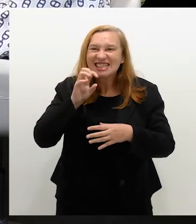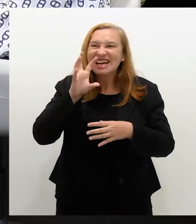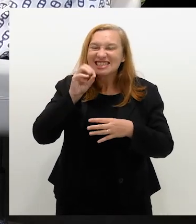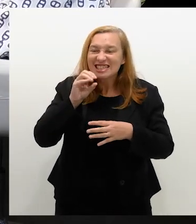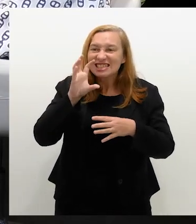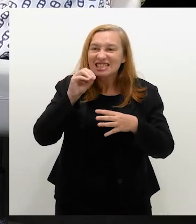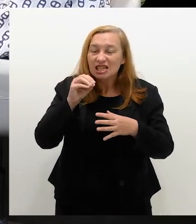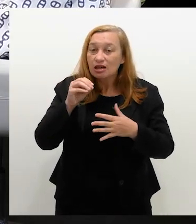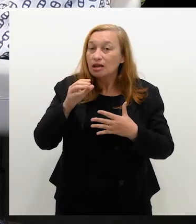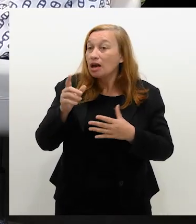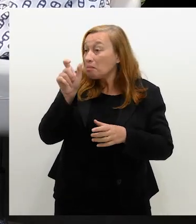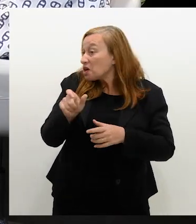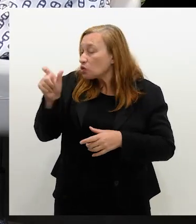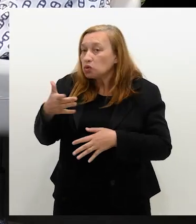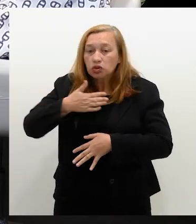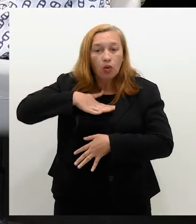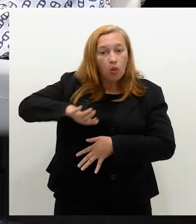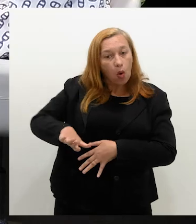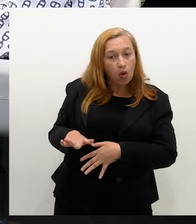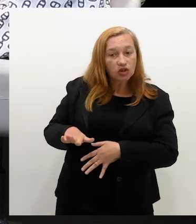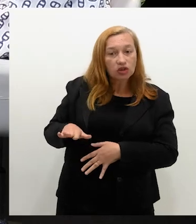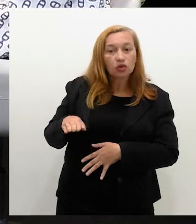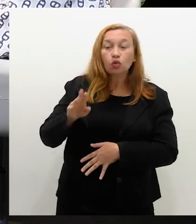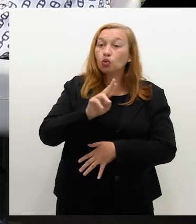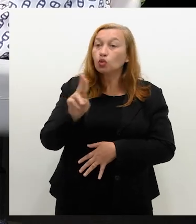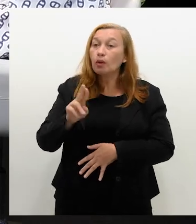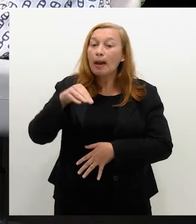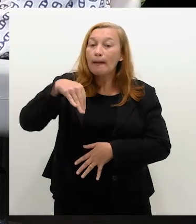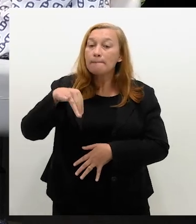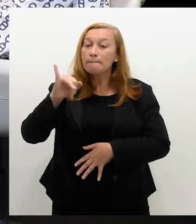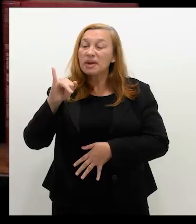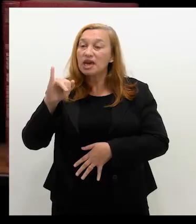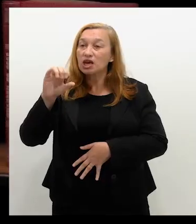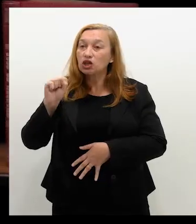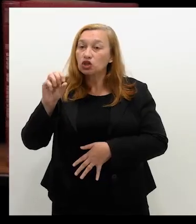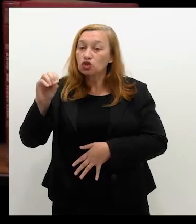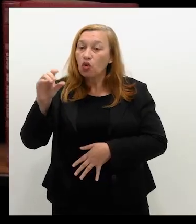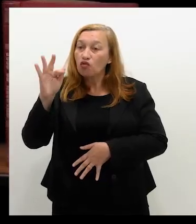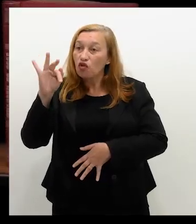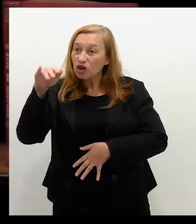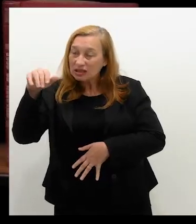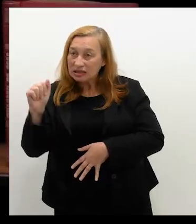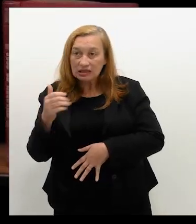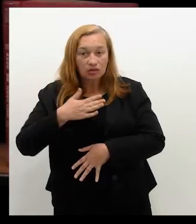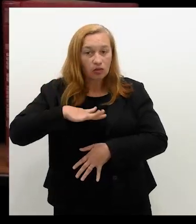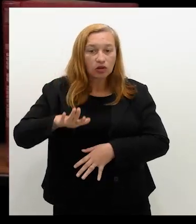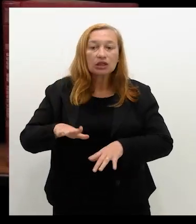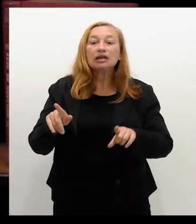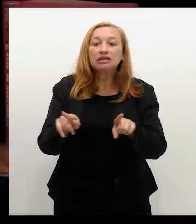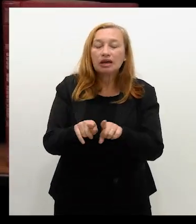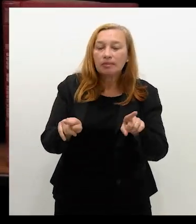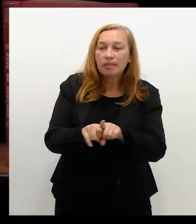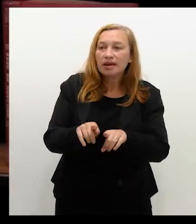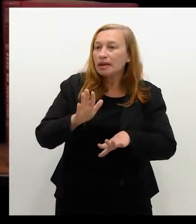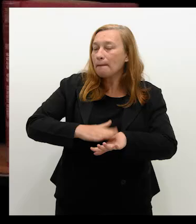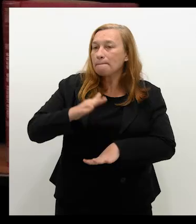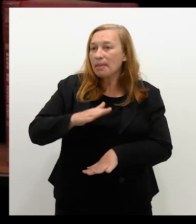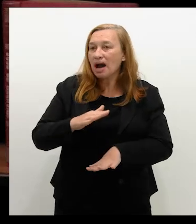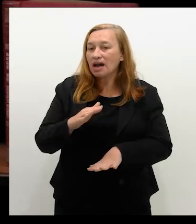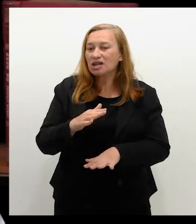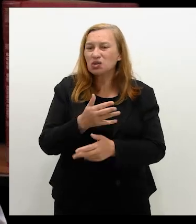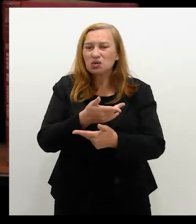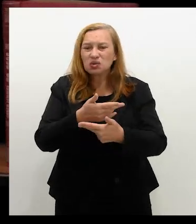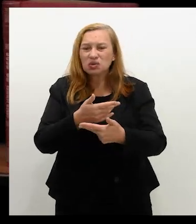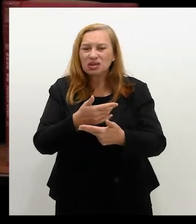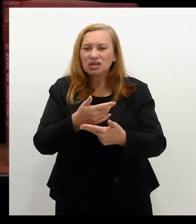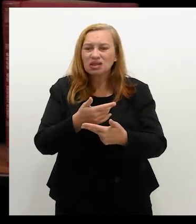mastigação. Uau, essa eu não conheço. Verdade, chama misofonia. Misofonia. Isso. E hiperacusia também, a gente está com mais casos de